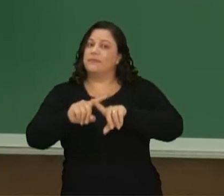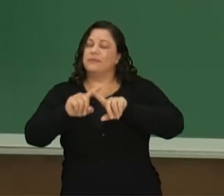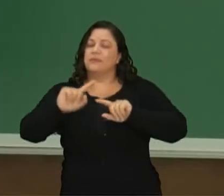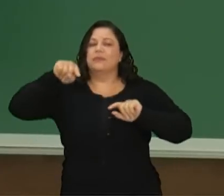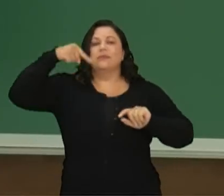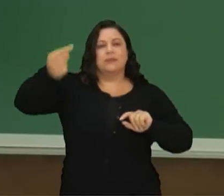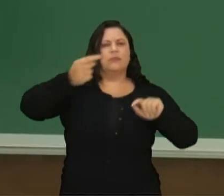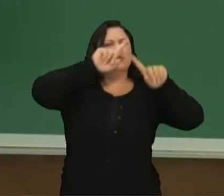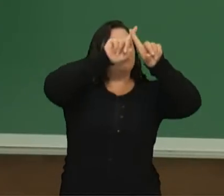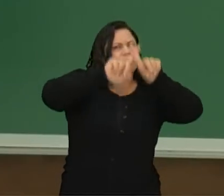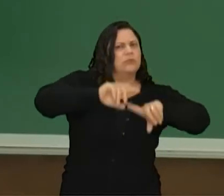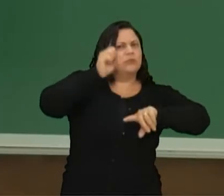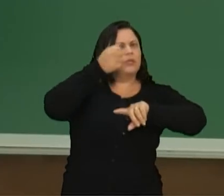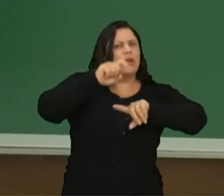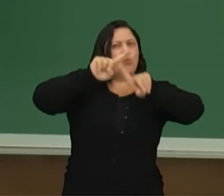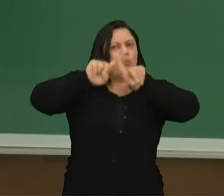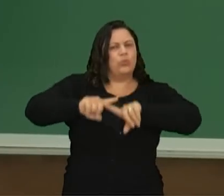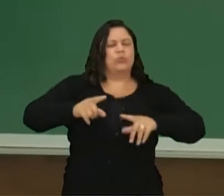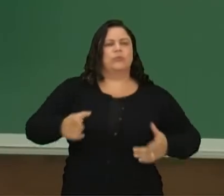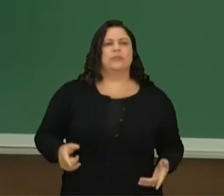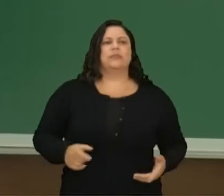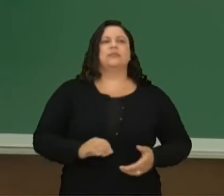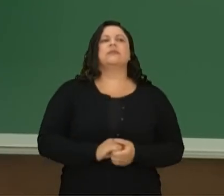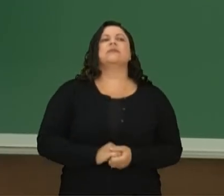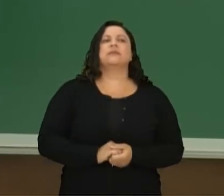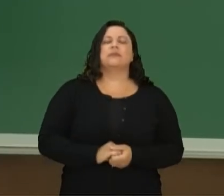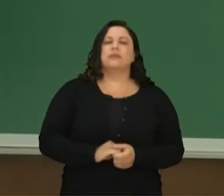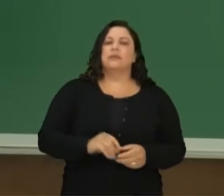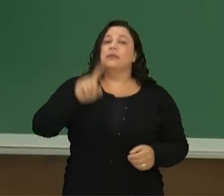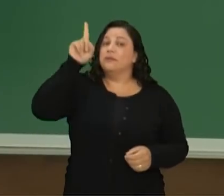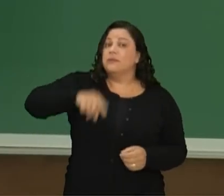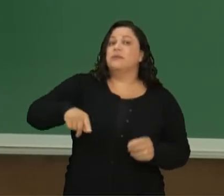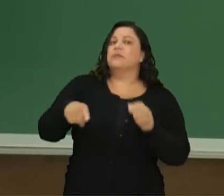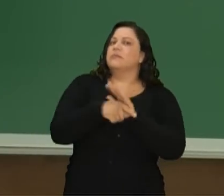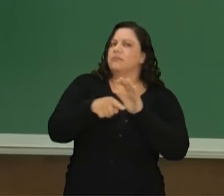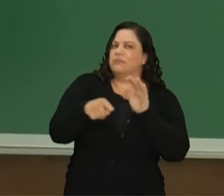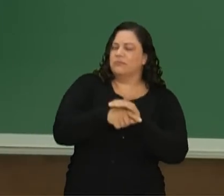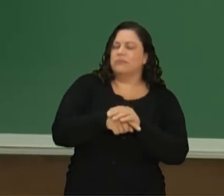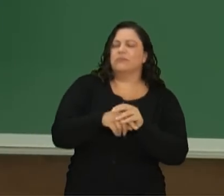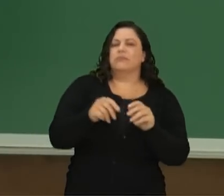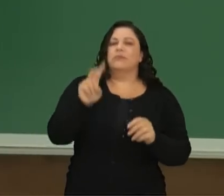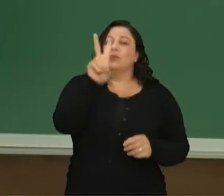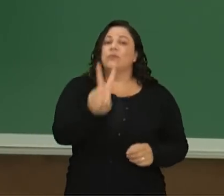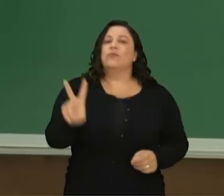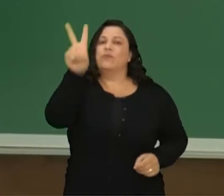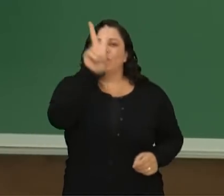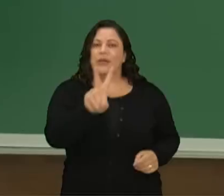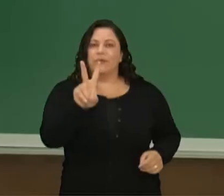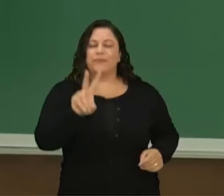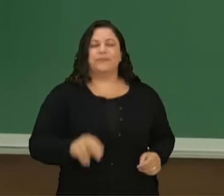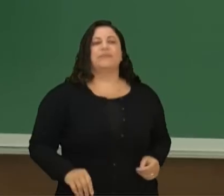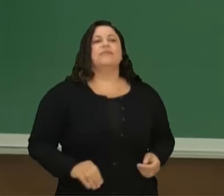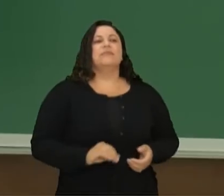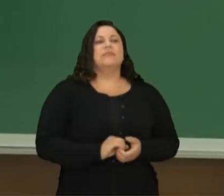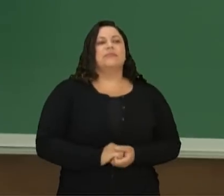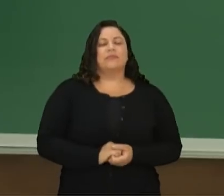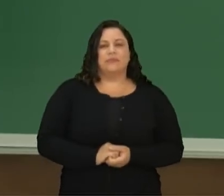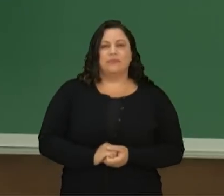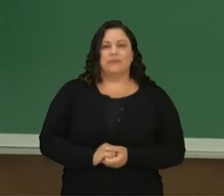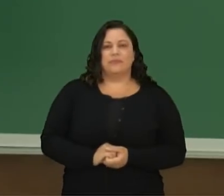que multiplicar 8 vezes. Então, esse é o nosso peso que nós vamos pôr aqui e